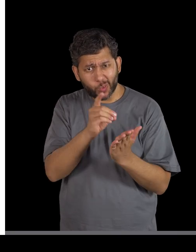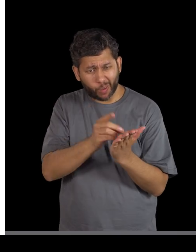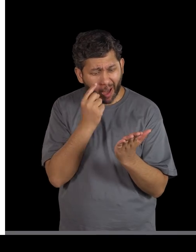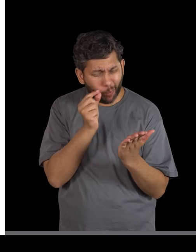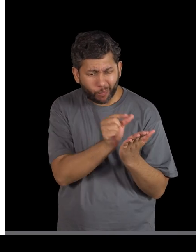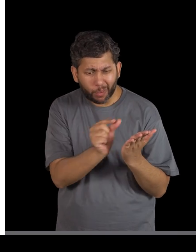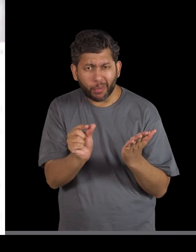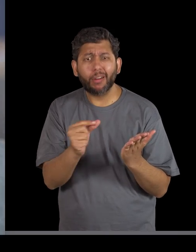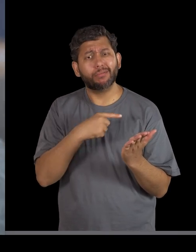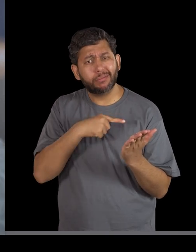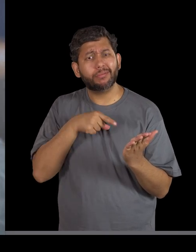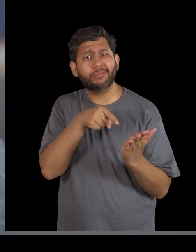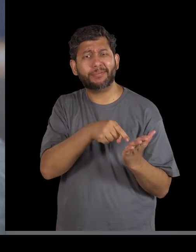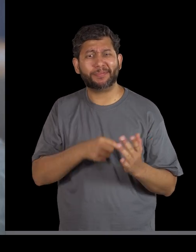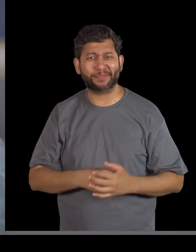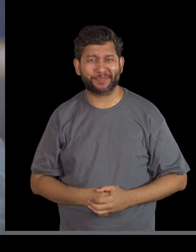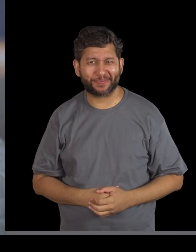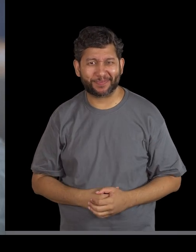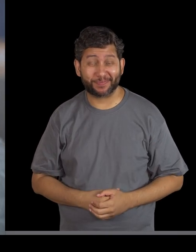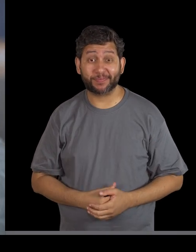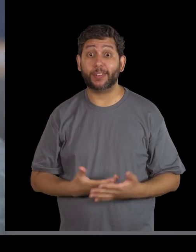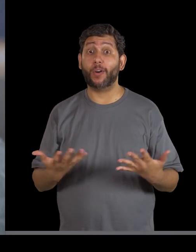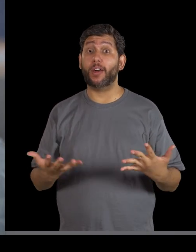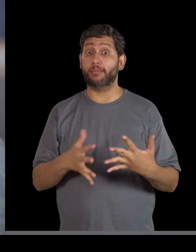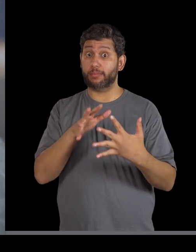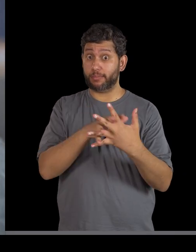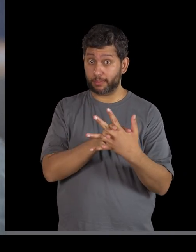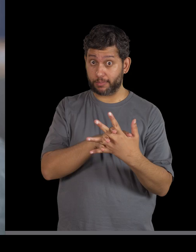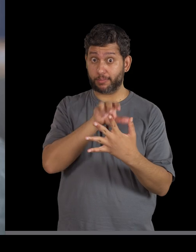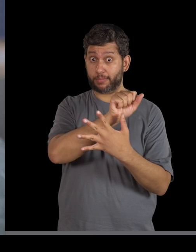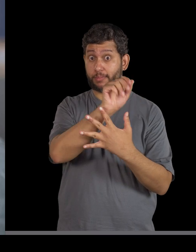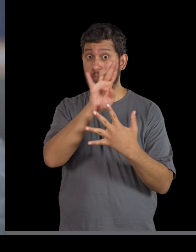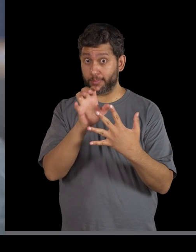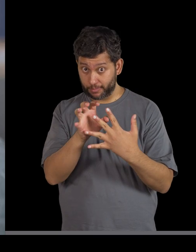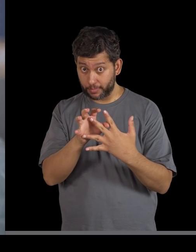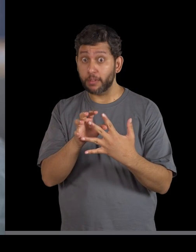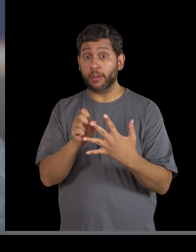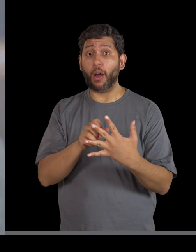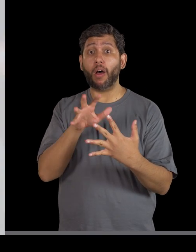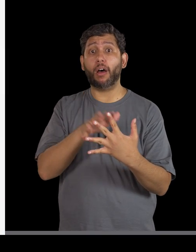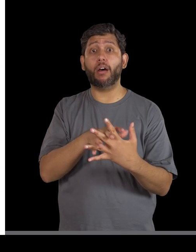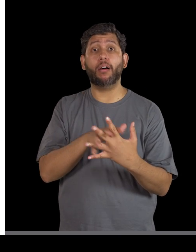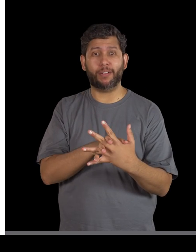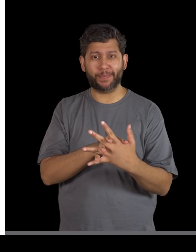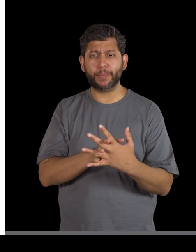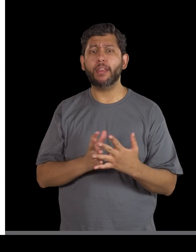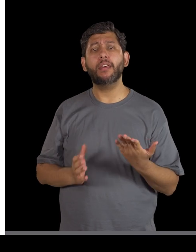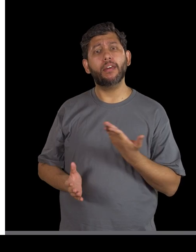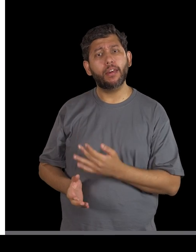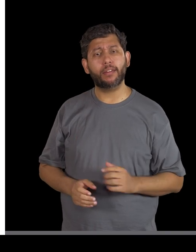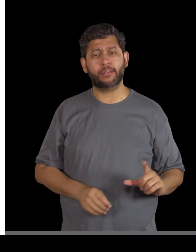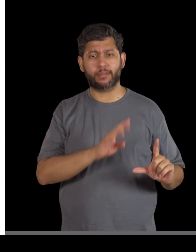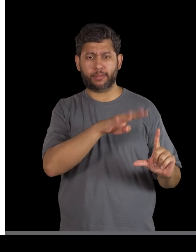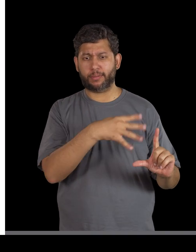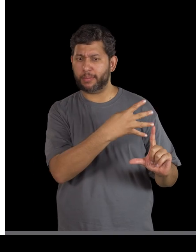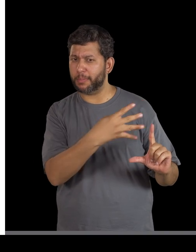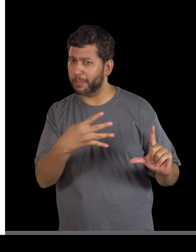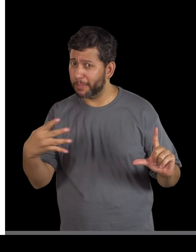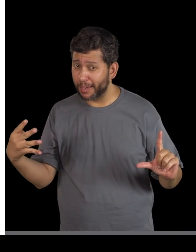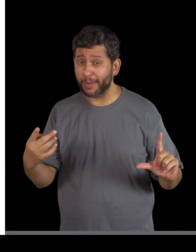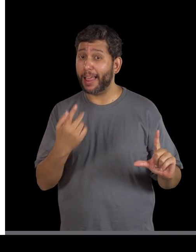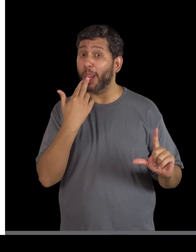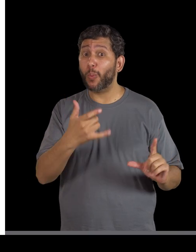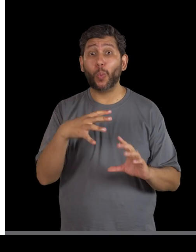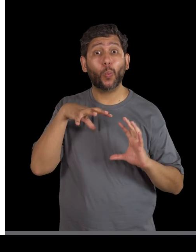que incluam o schwa. E agora, então, vamos falar de consoantes, né? Então, lembra do quadro do IPA? Esse quadro aqui é com todas as consoantes das